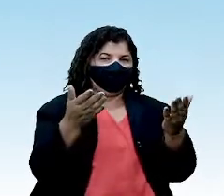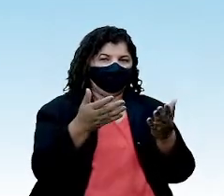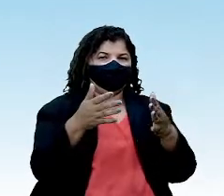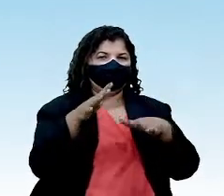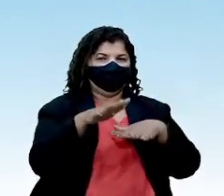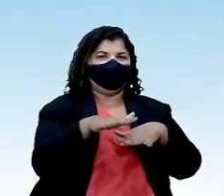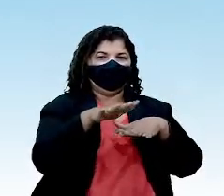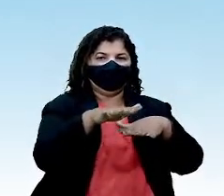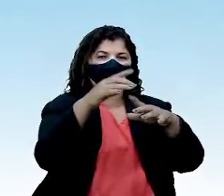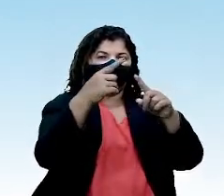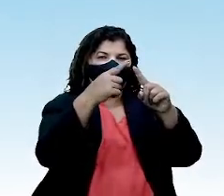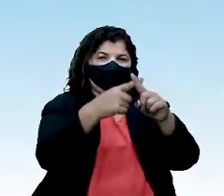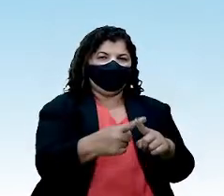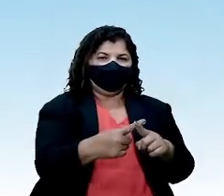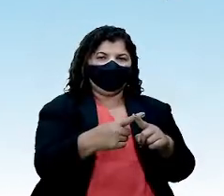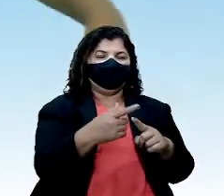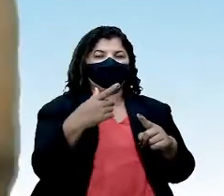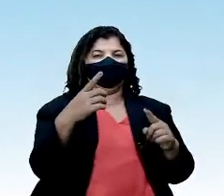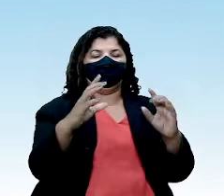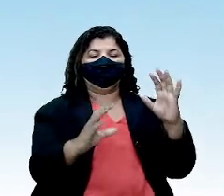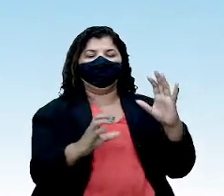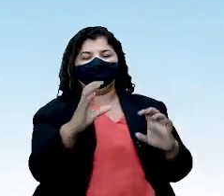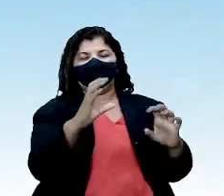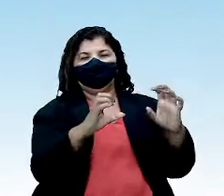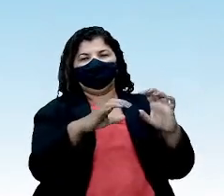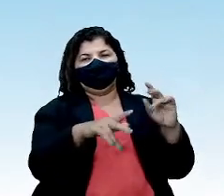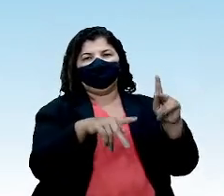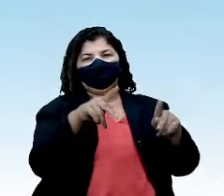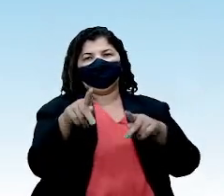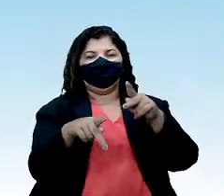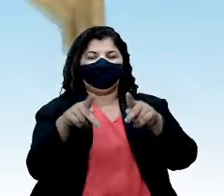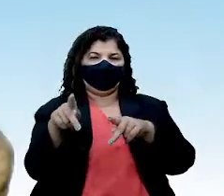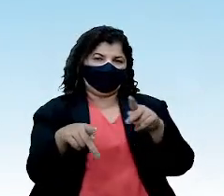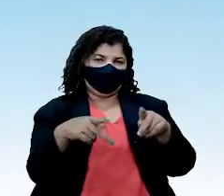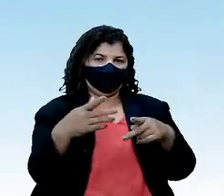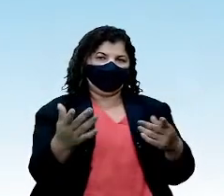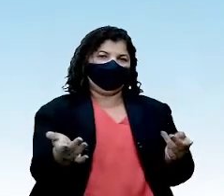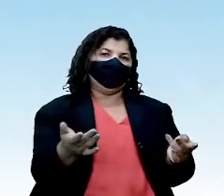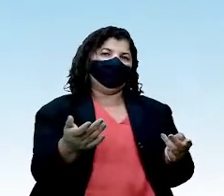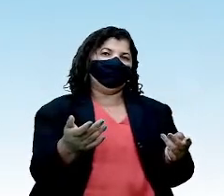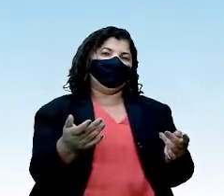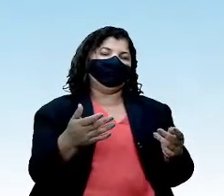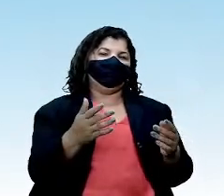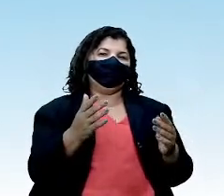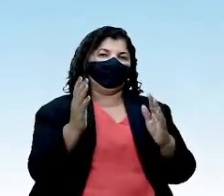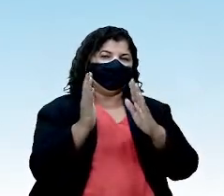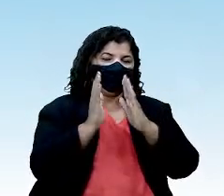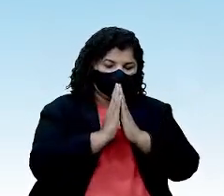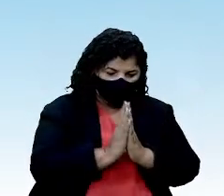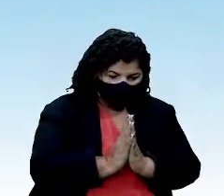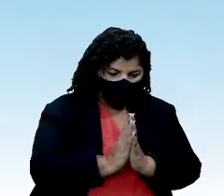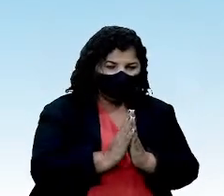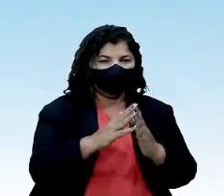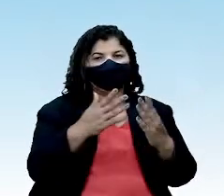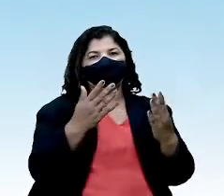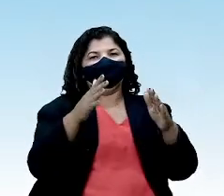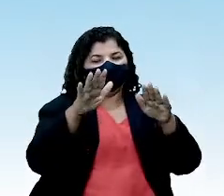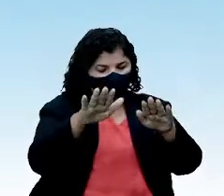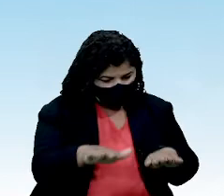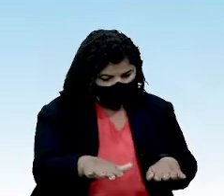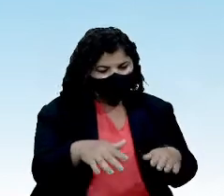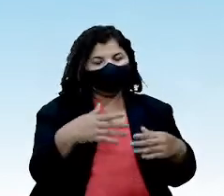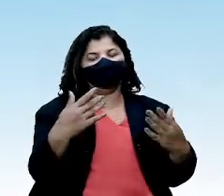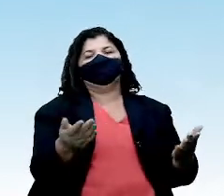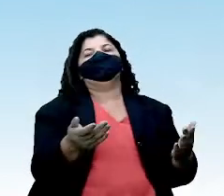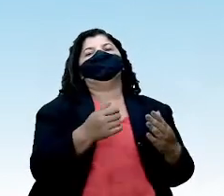entre os povos, né, entre os muçulmanos, né, a liderança cristã